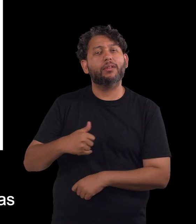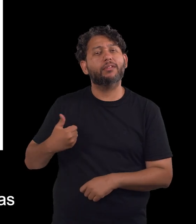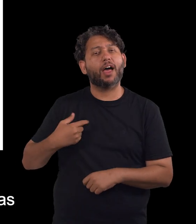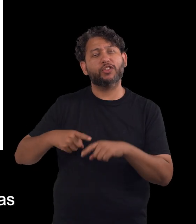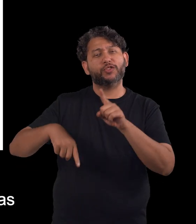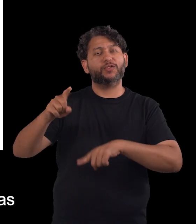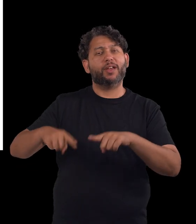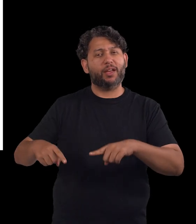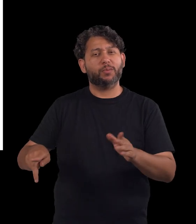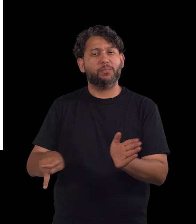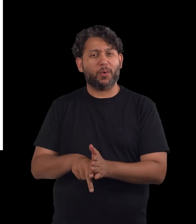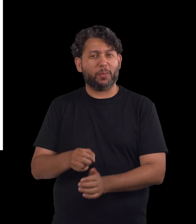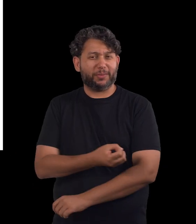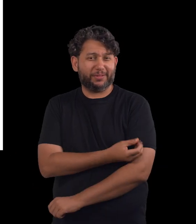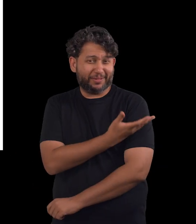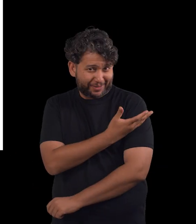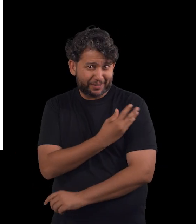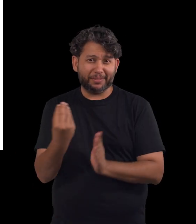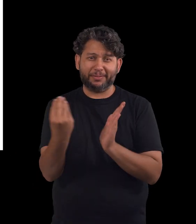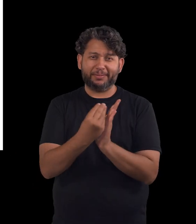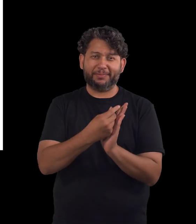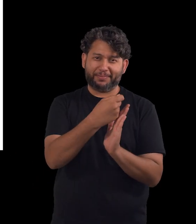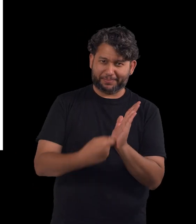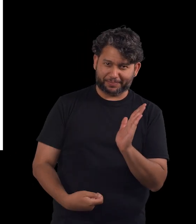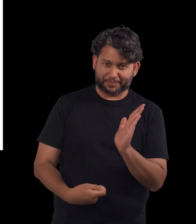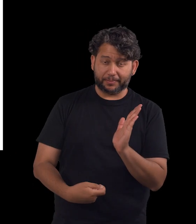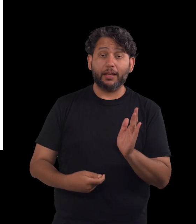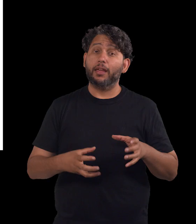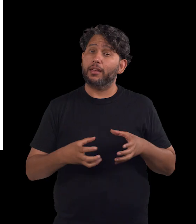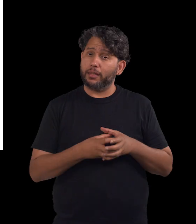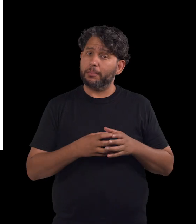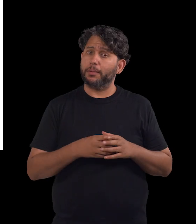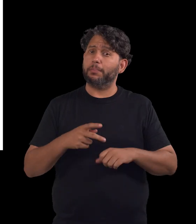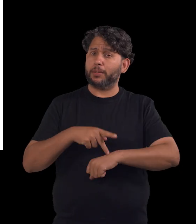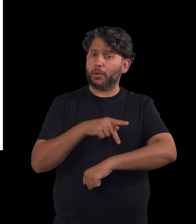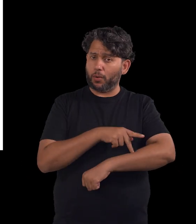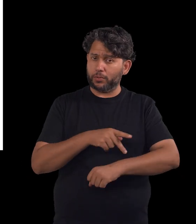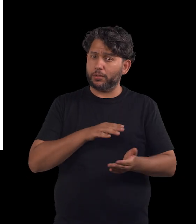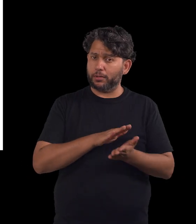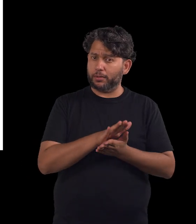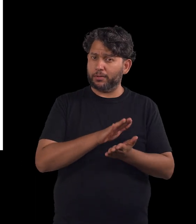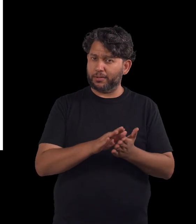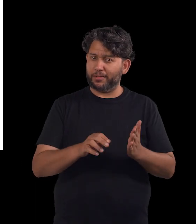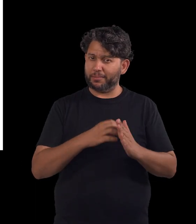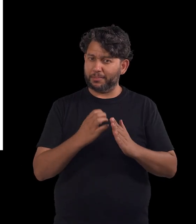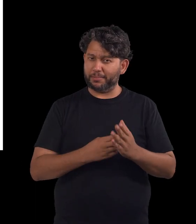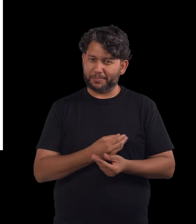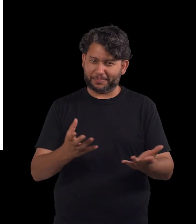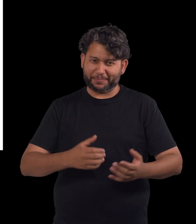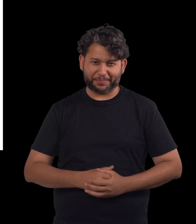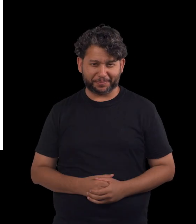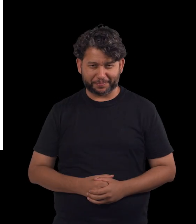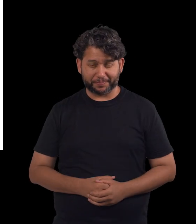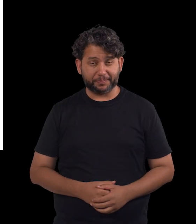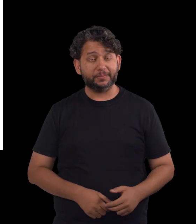diferentes faixas etárias do ensino fundamental, sob a orientação da equipe pedagógica da editora.